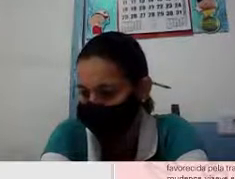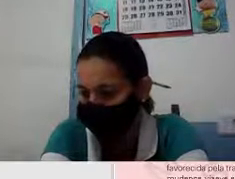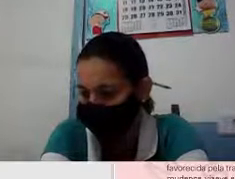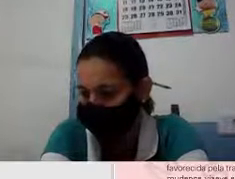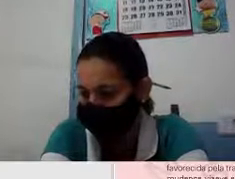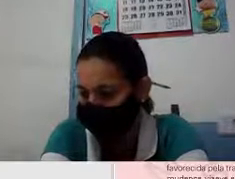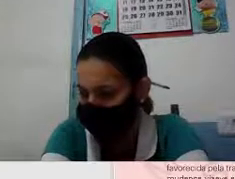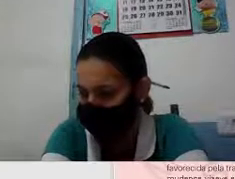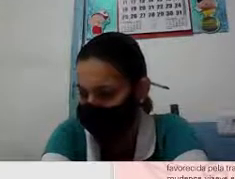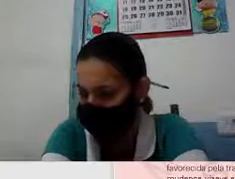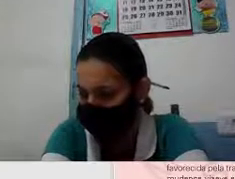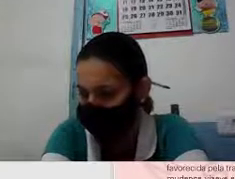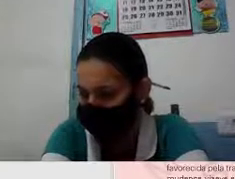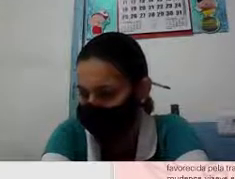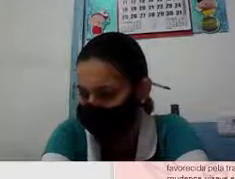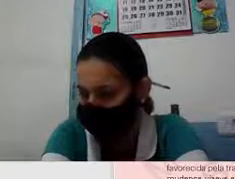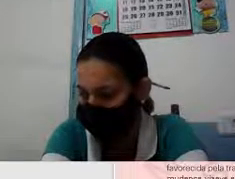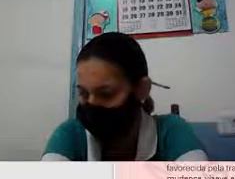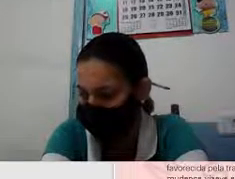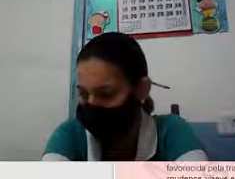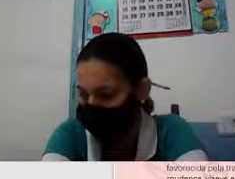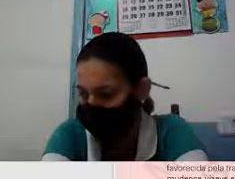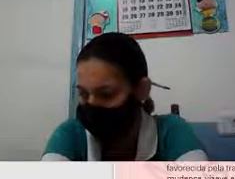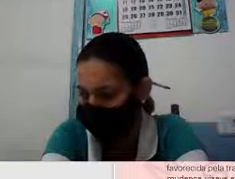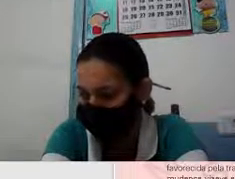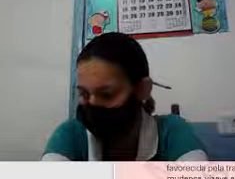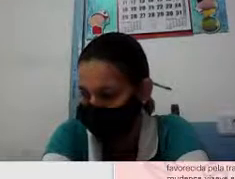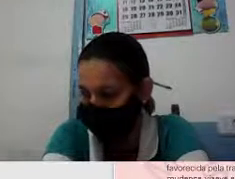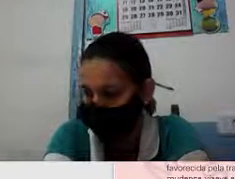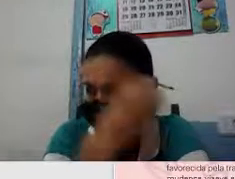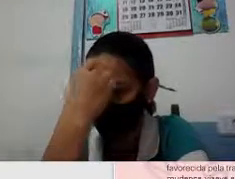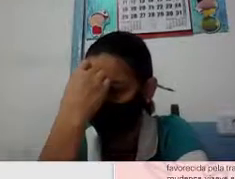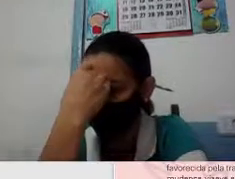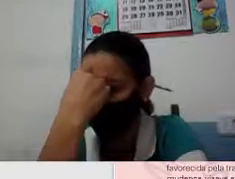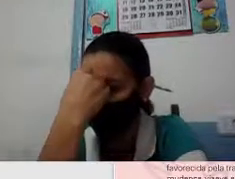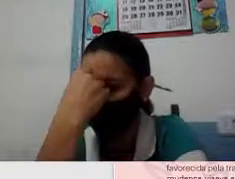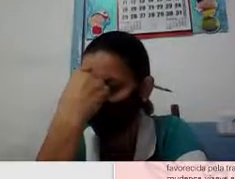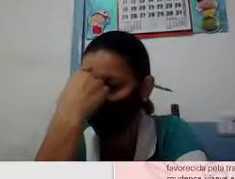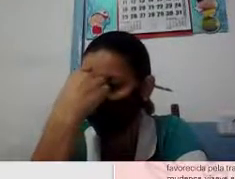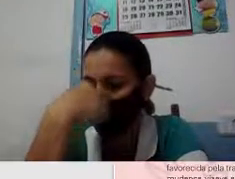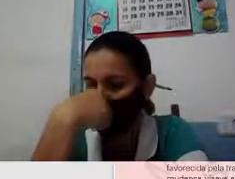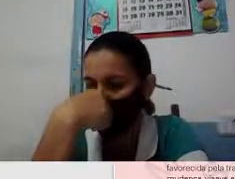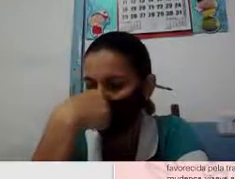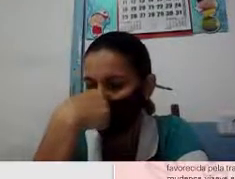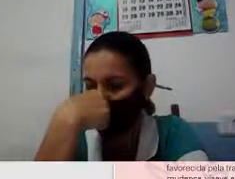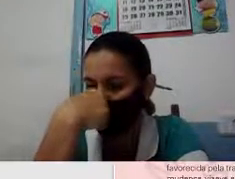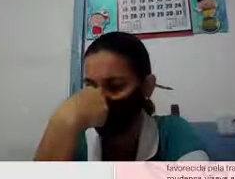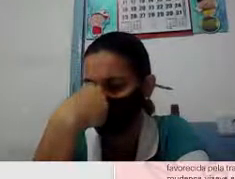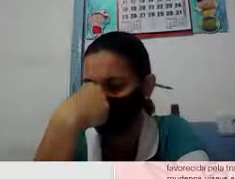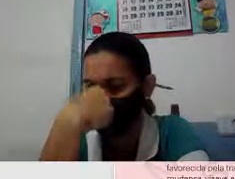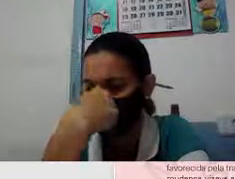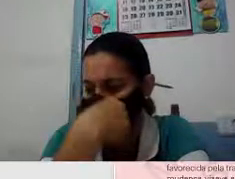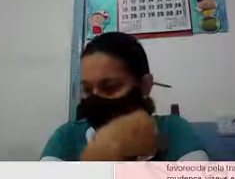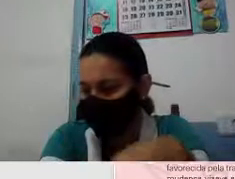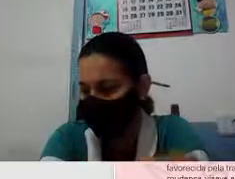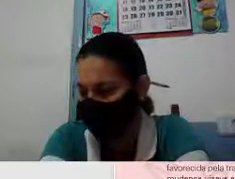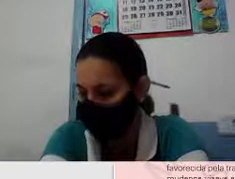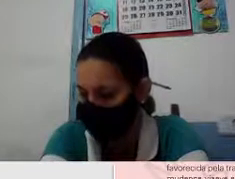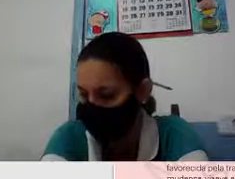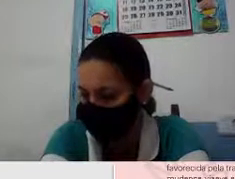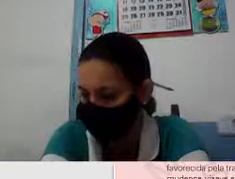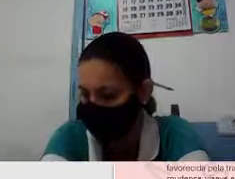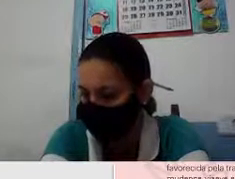de Cláudio Manuel da Costa no ano de 1768. O pensamento racional e científico do homem